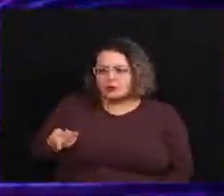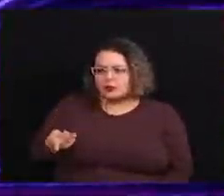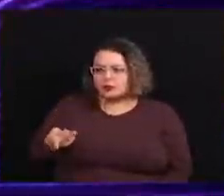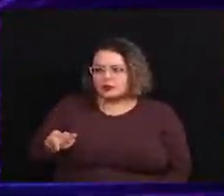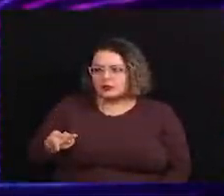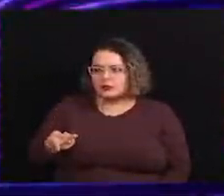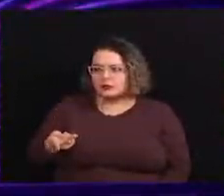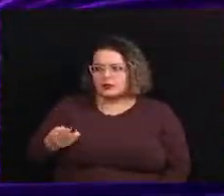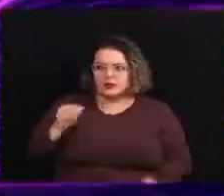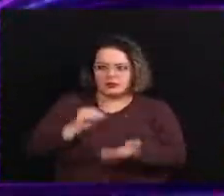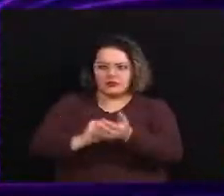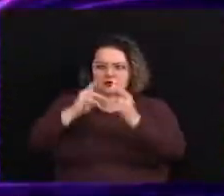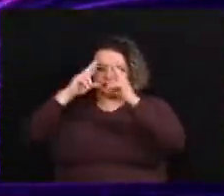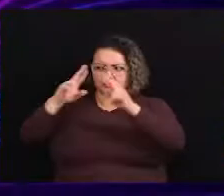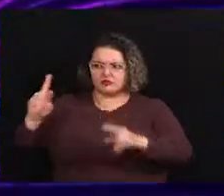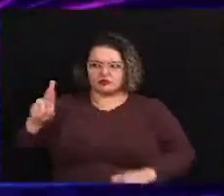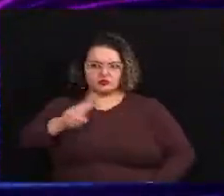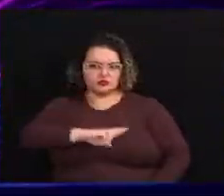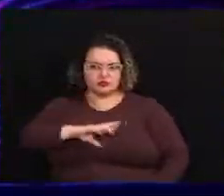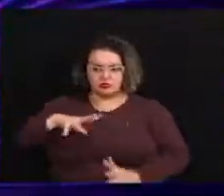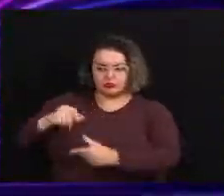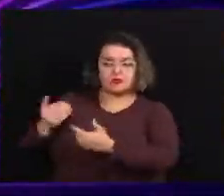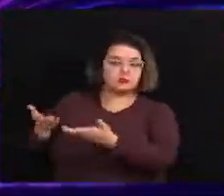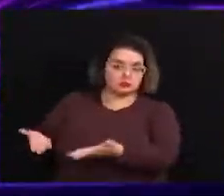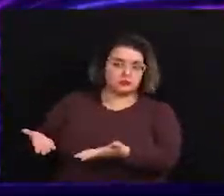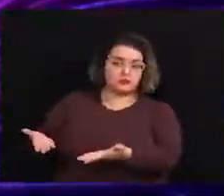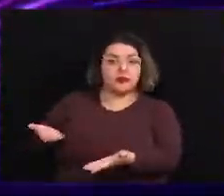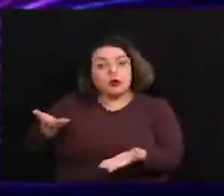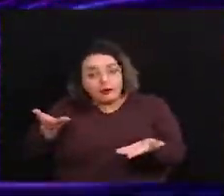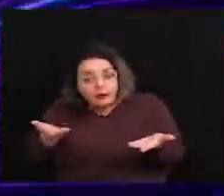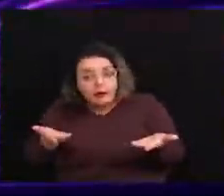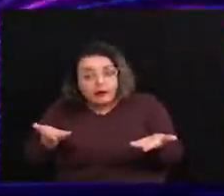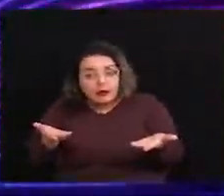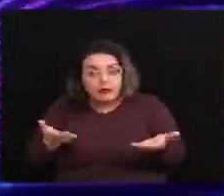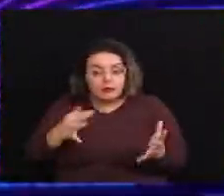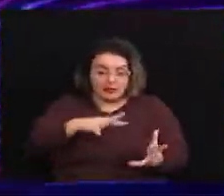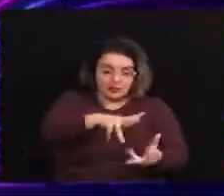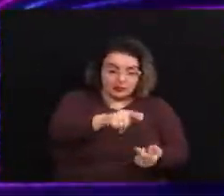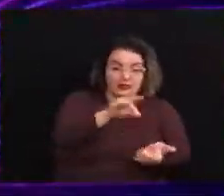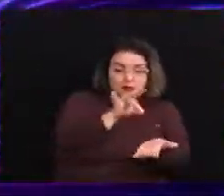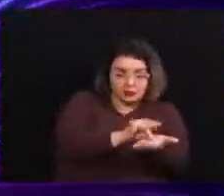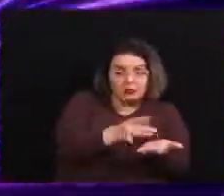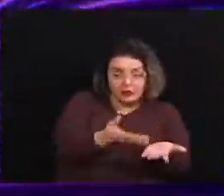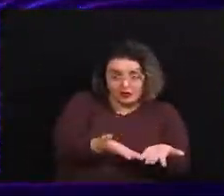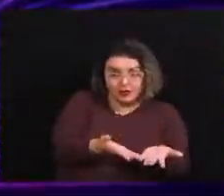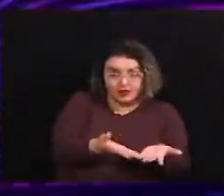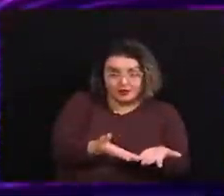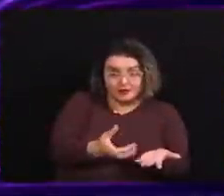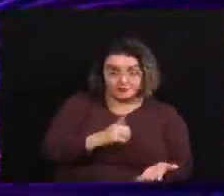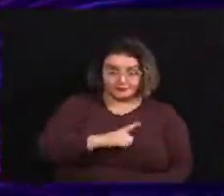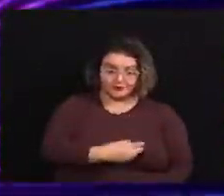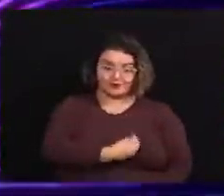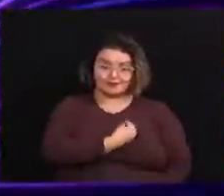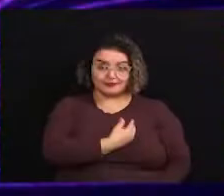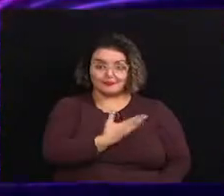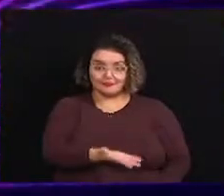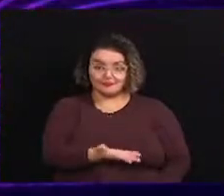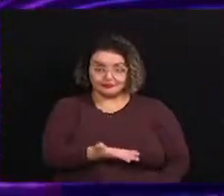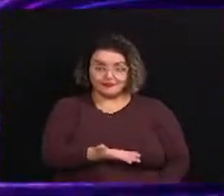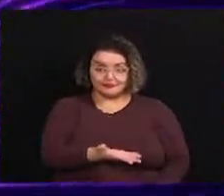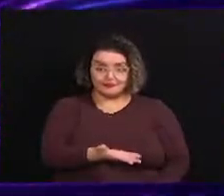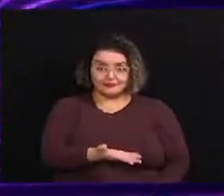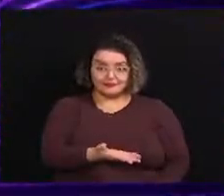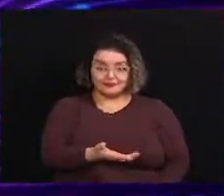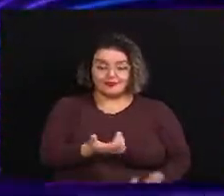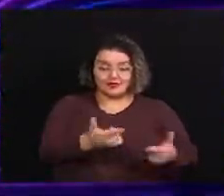sobre intolerância religiosa no mundo desse? Eu falei, amado, mas eles saíram do nosso mundo, né? A gente sai